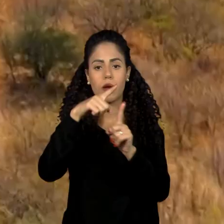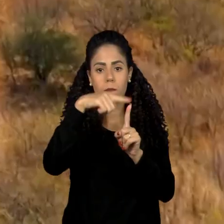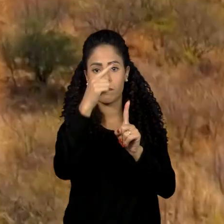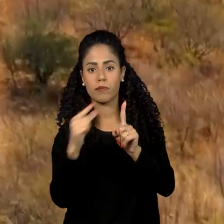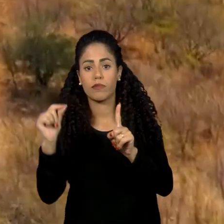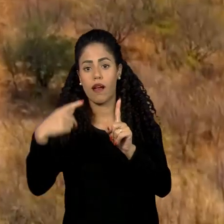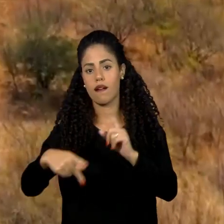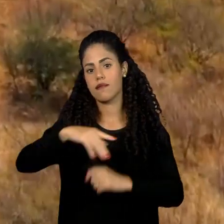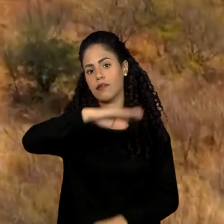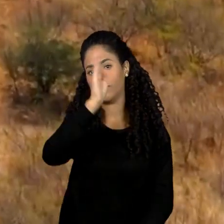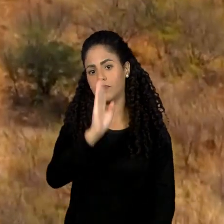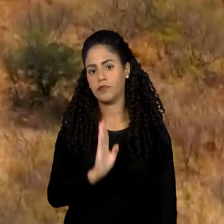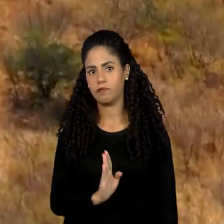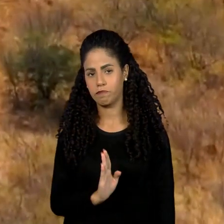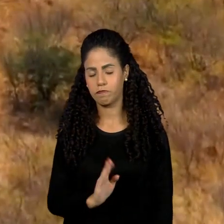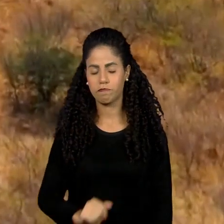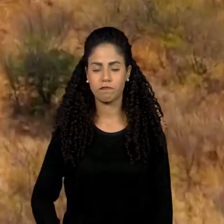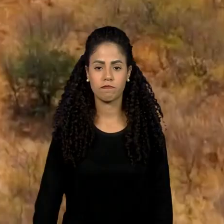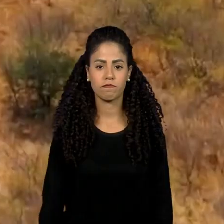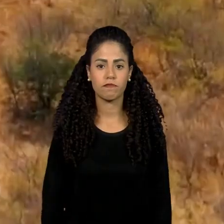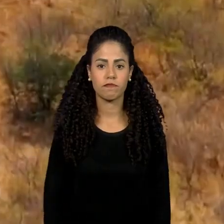Brasil.